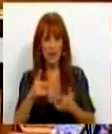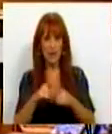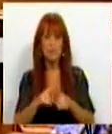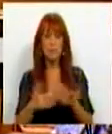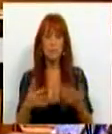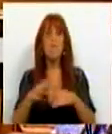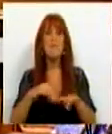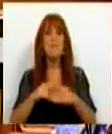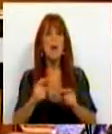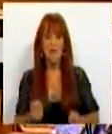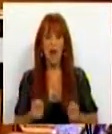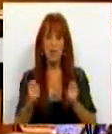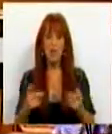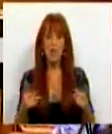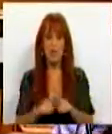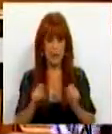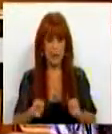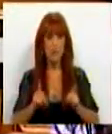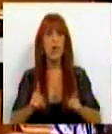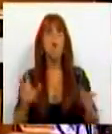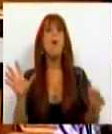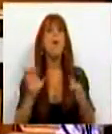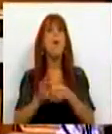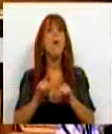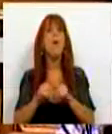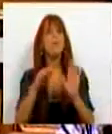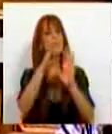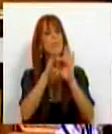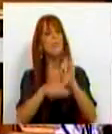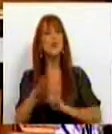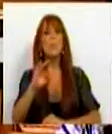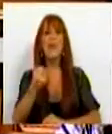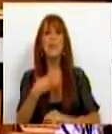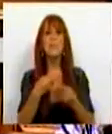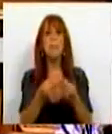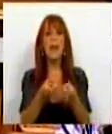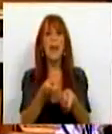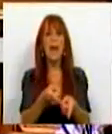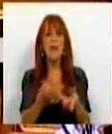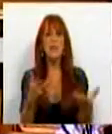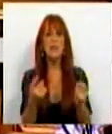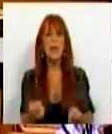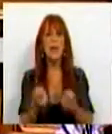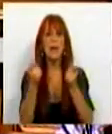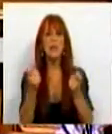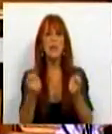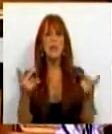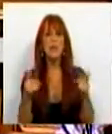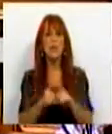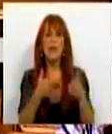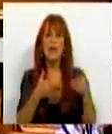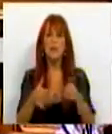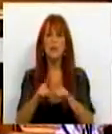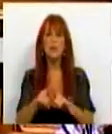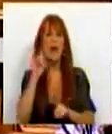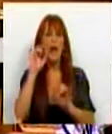que se faça uma aposta, e a aposta tem a ver com a matriz do PS nesta matéria. Uma aposta em